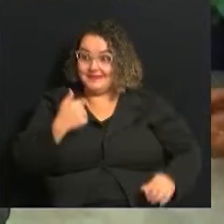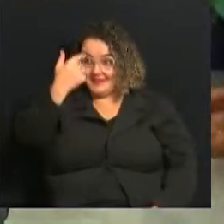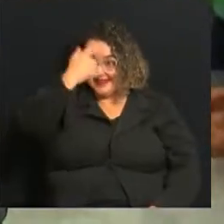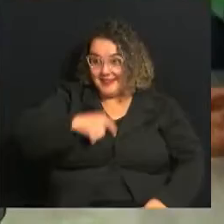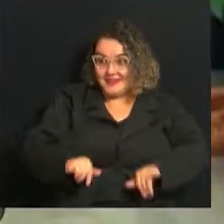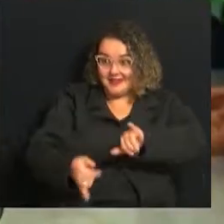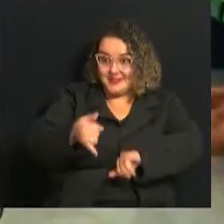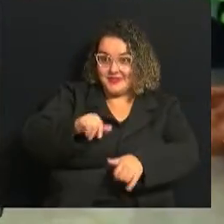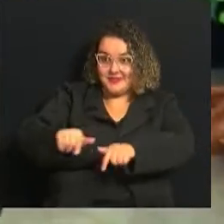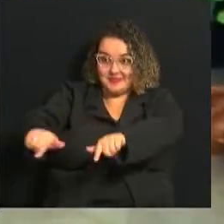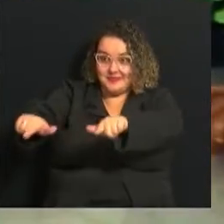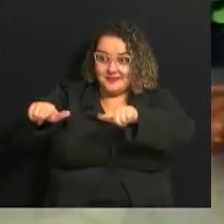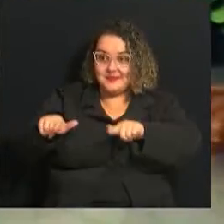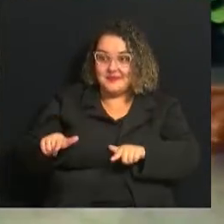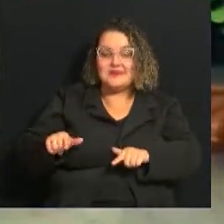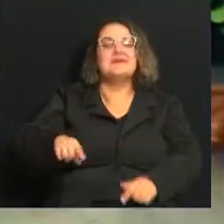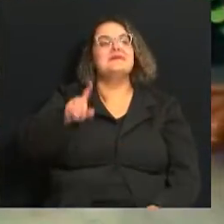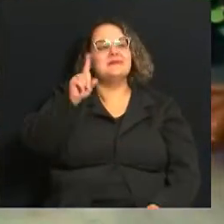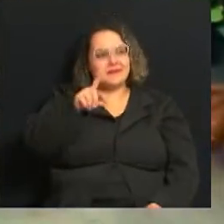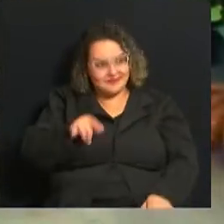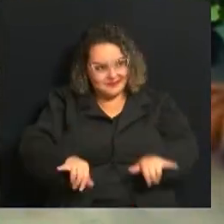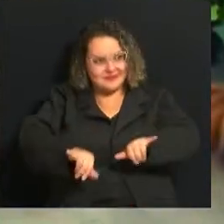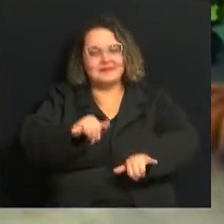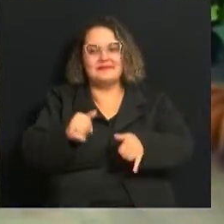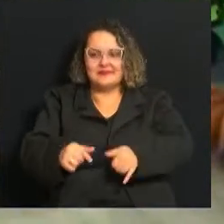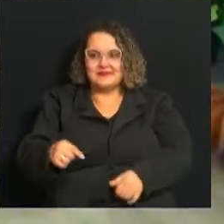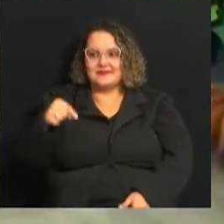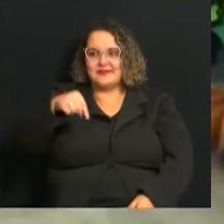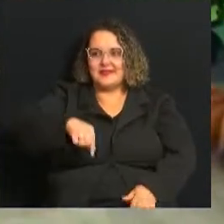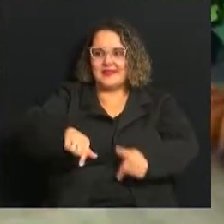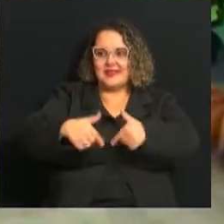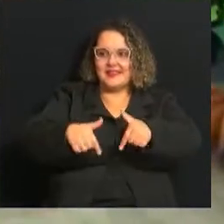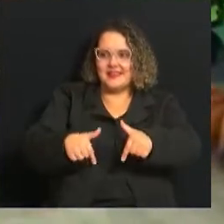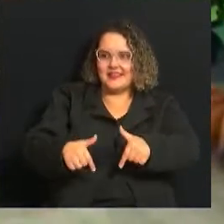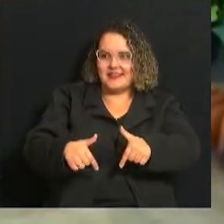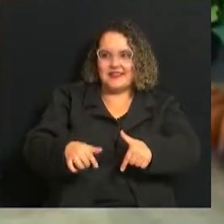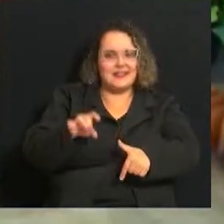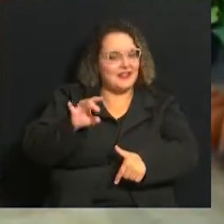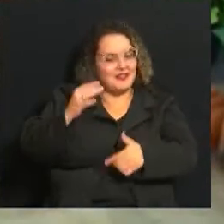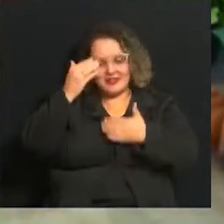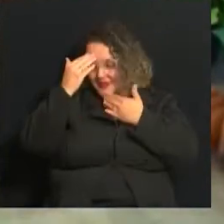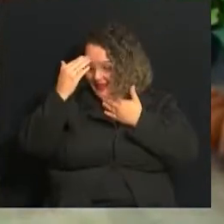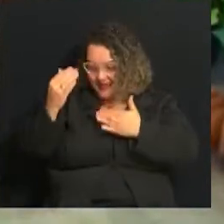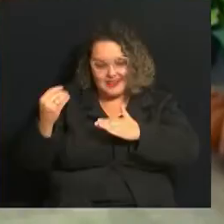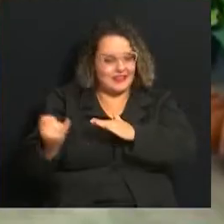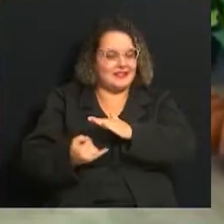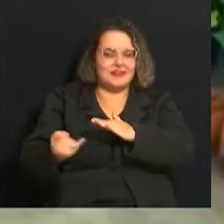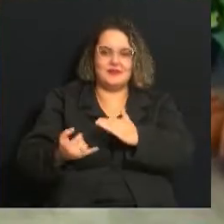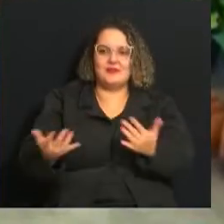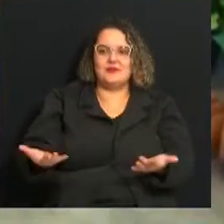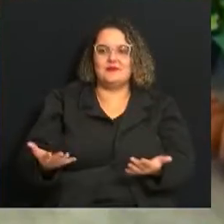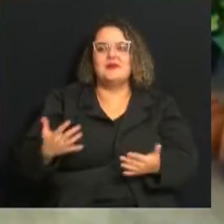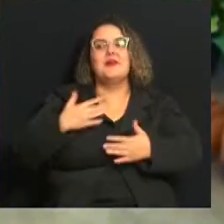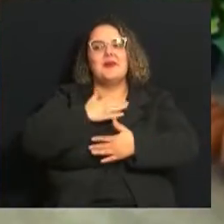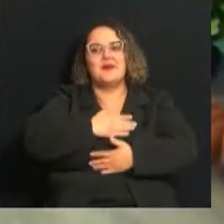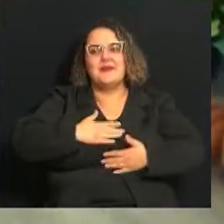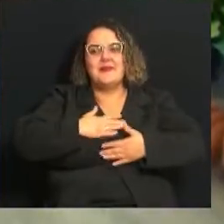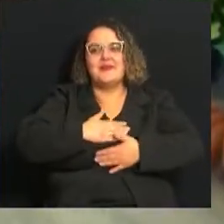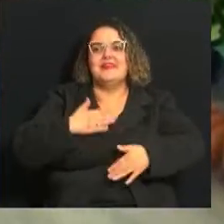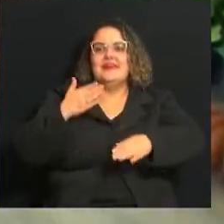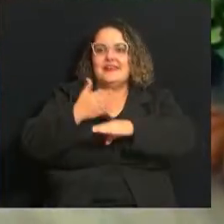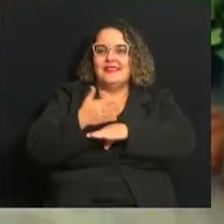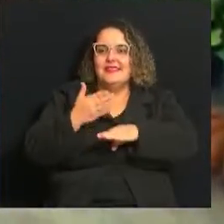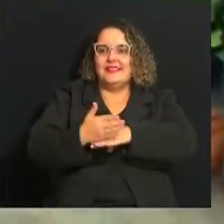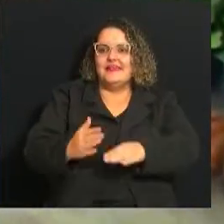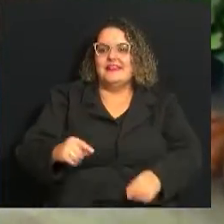formação. Química, e vim trabalhar no Instituto e só tenho a agradecer, porque é um grande prazer participar dessa